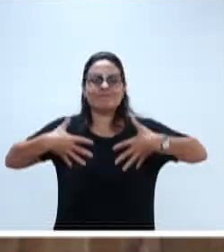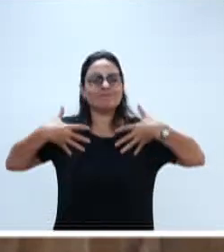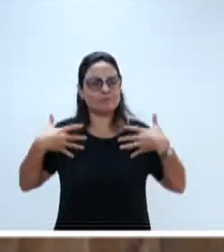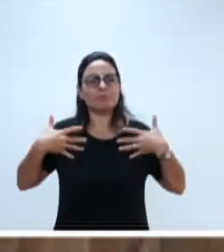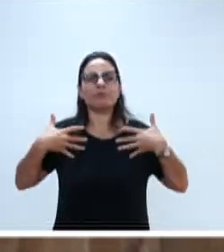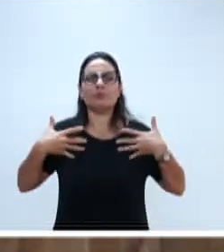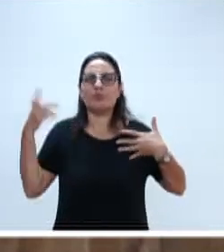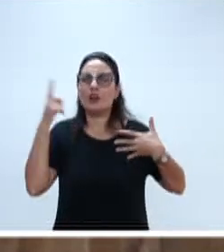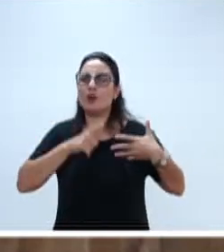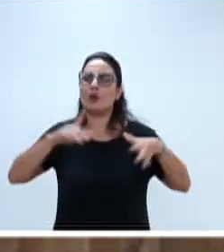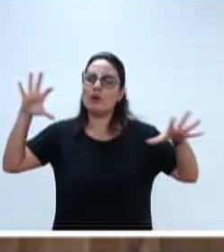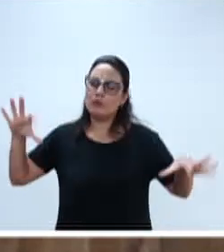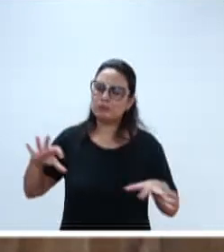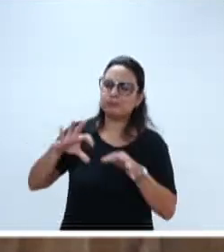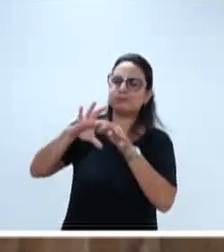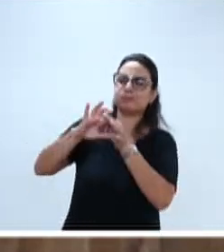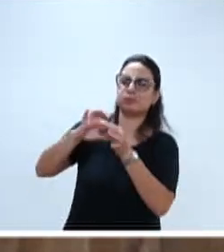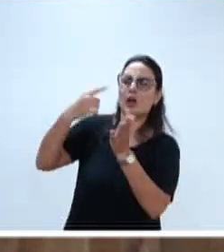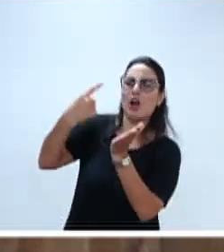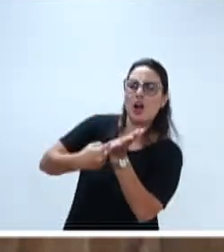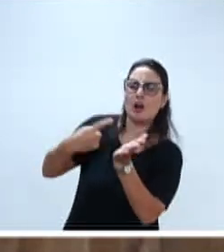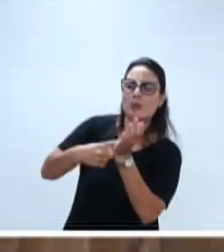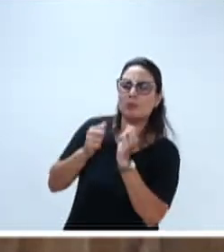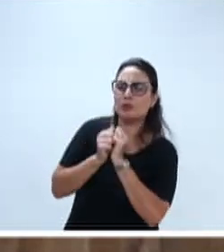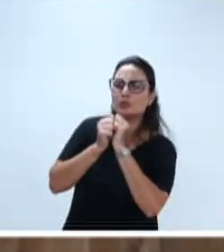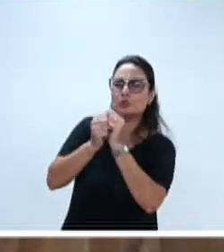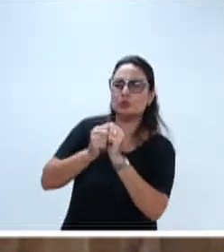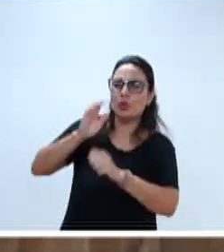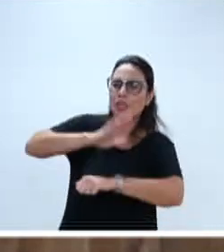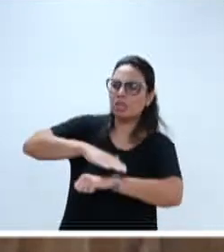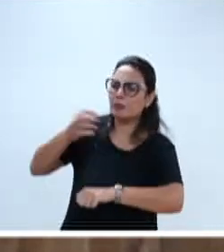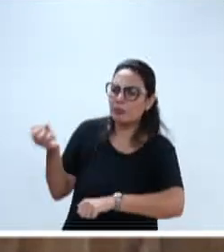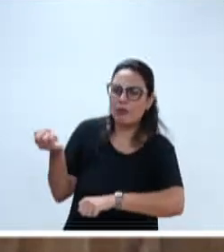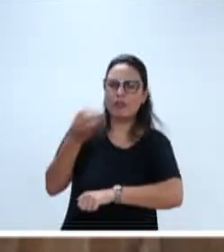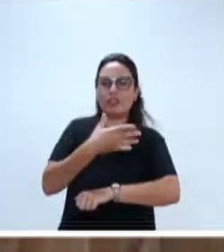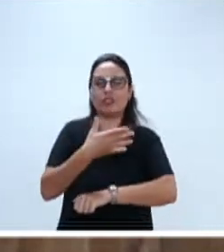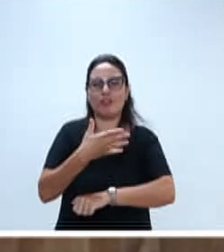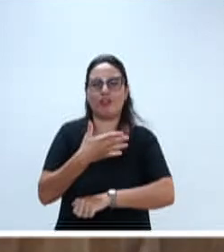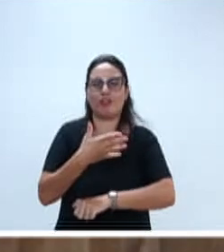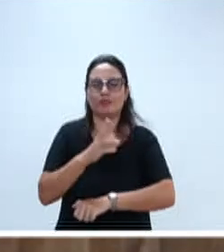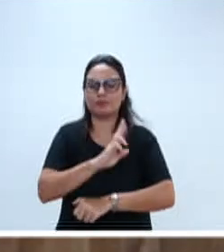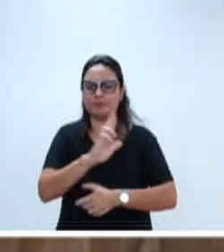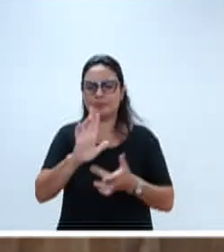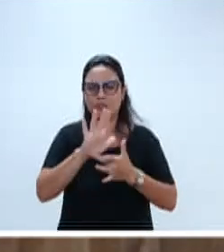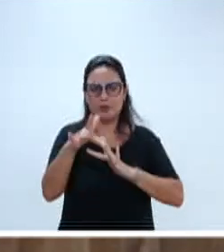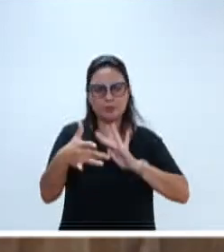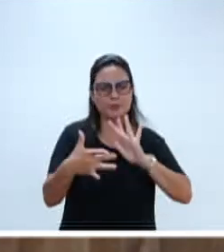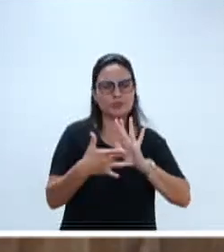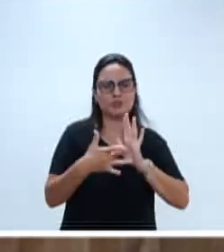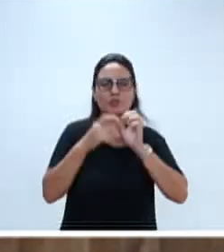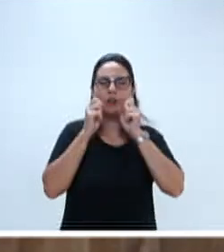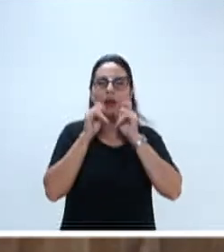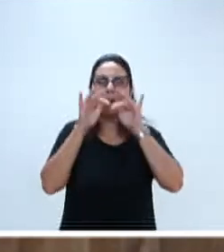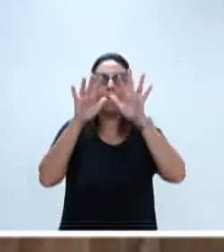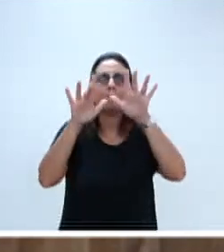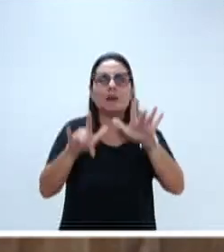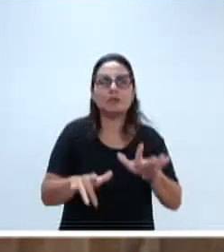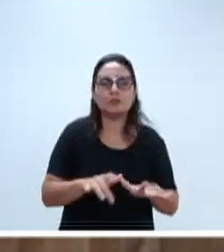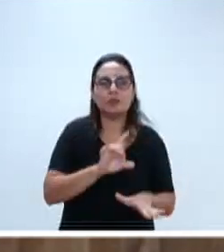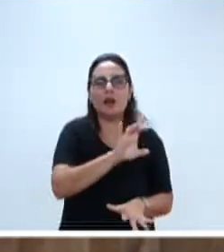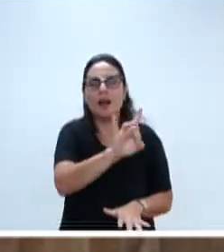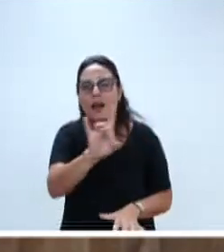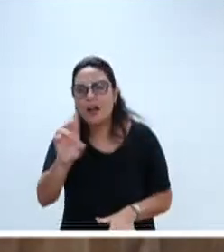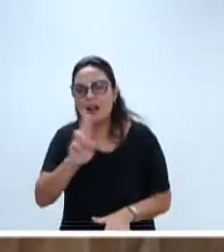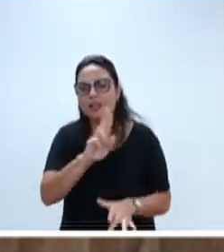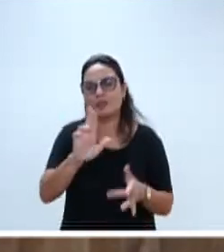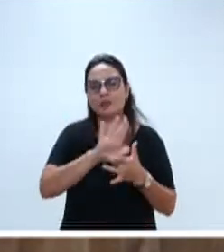comprometidos para viver um novo tempo, em nome de Jesus. Que a tua bênção esteja sobre cada vida, em